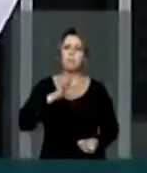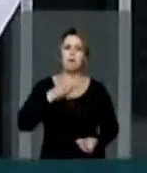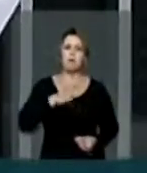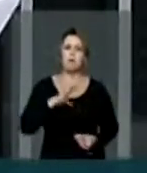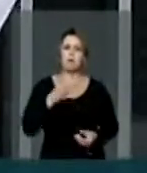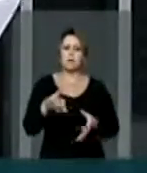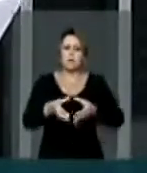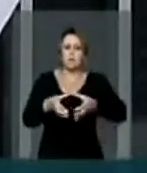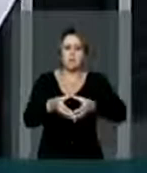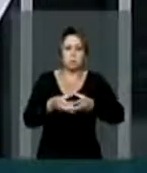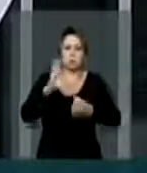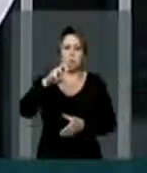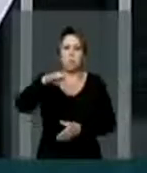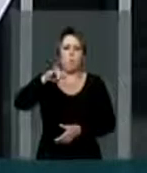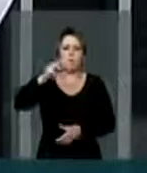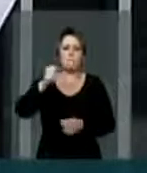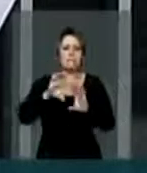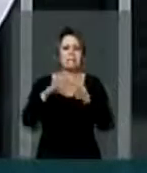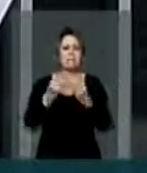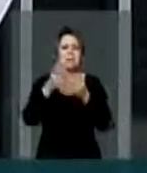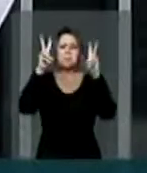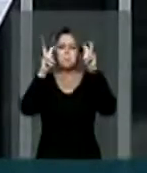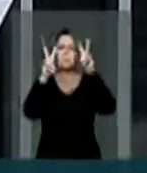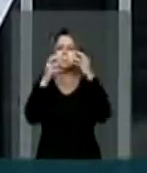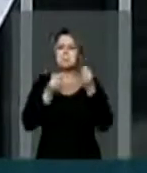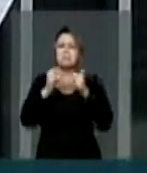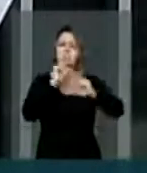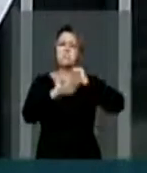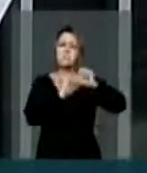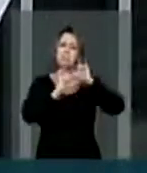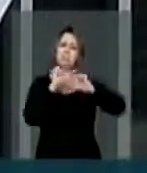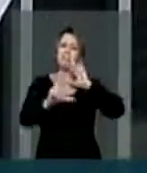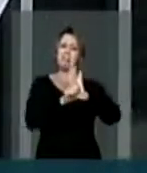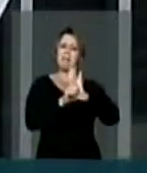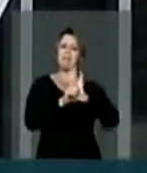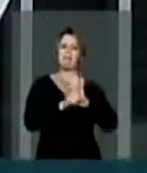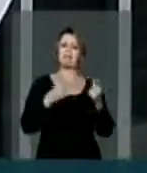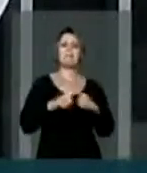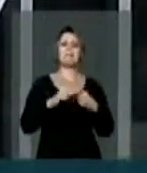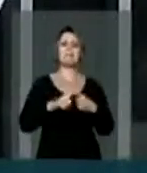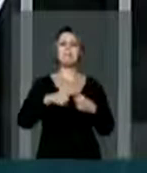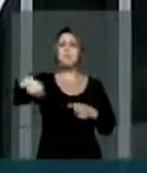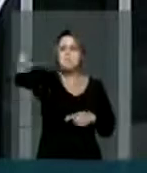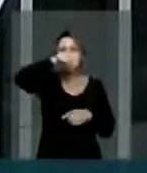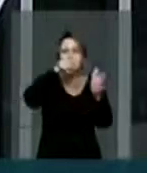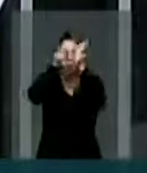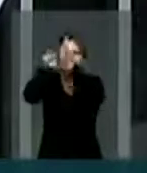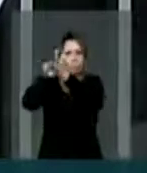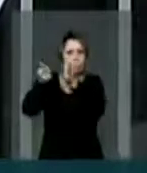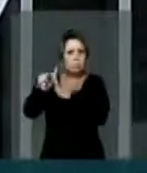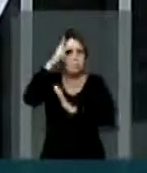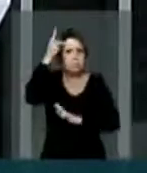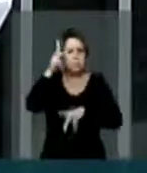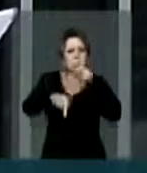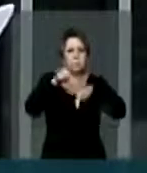nominada comissão de colocar temas tão polêmicos nessa reforma, que com certeza não tem o aval do povo brasileiro.